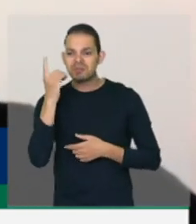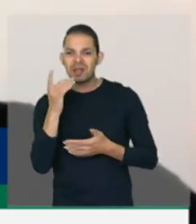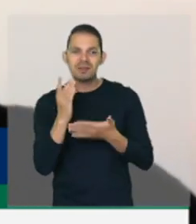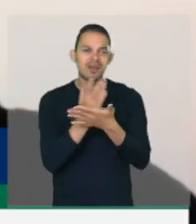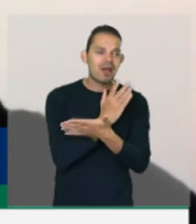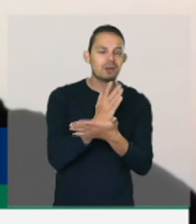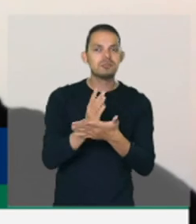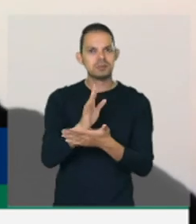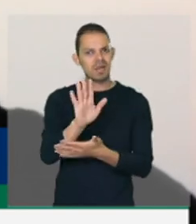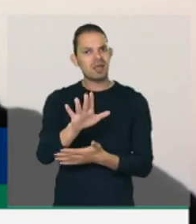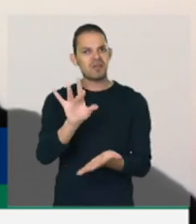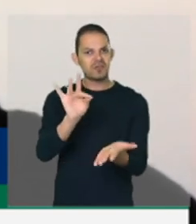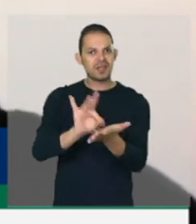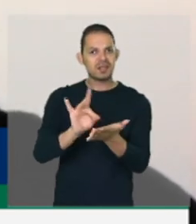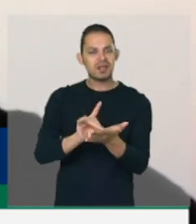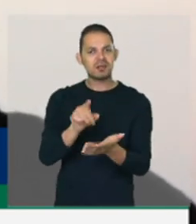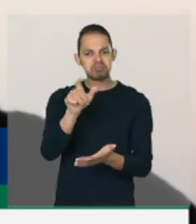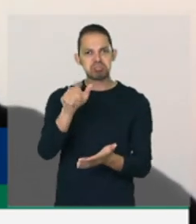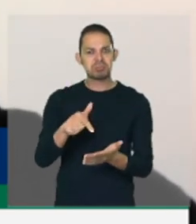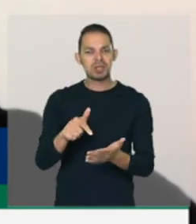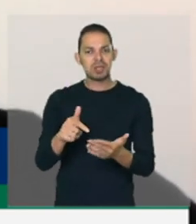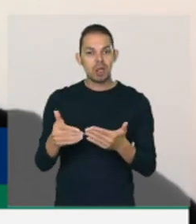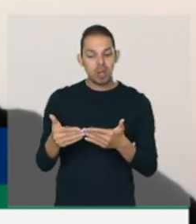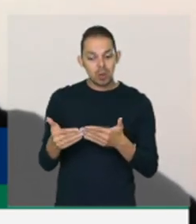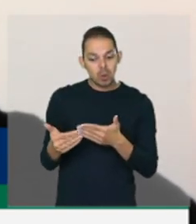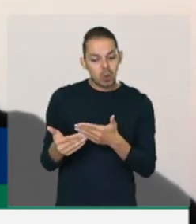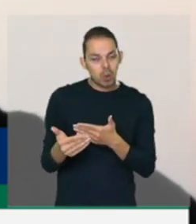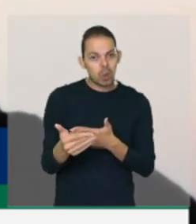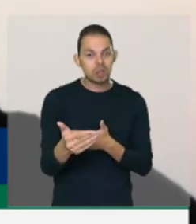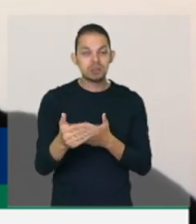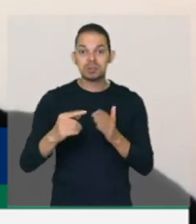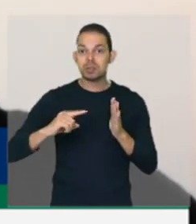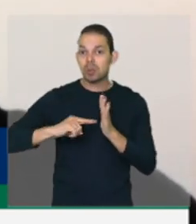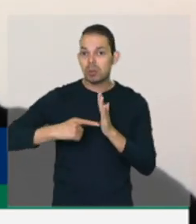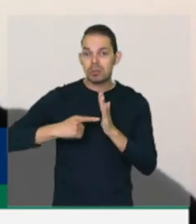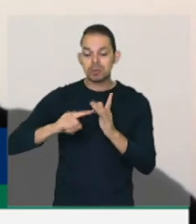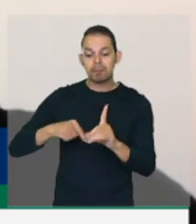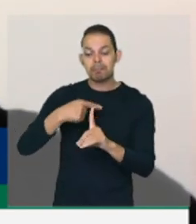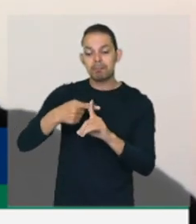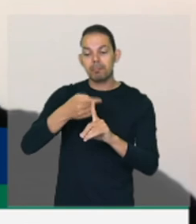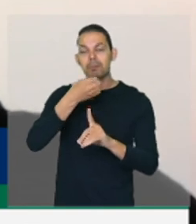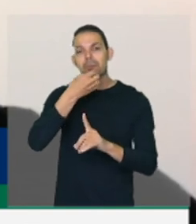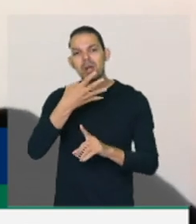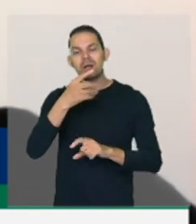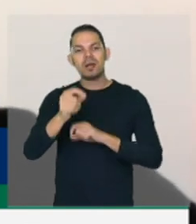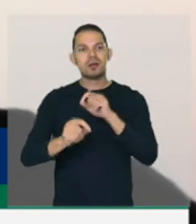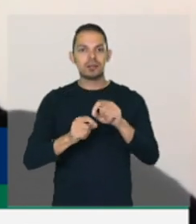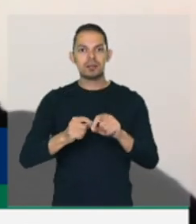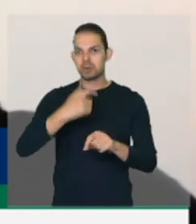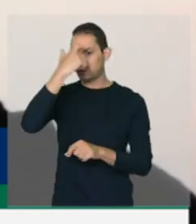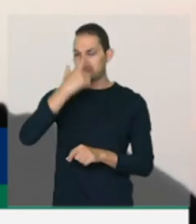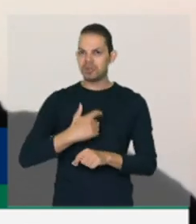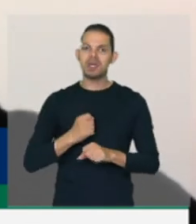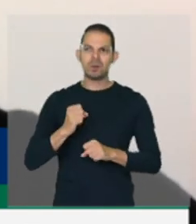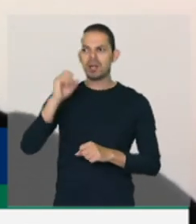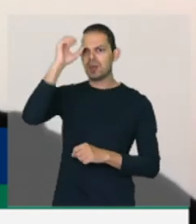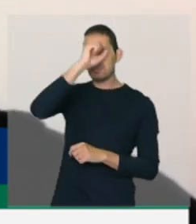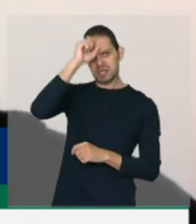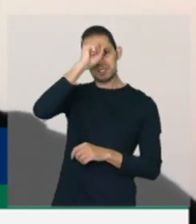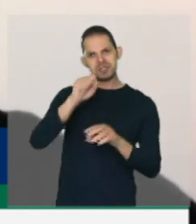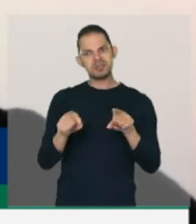E, realmente, a partir desse ponto de hoje, o ponto positivo é que talvez, até comigo mesmo, aprendendo comigo